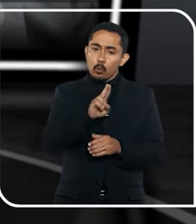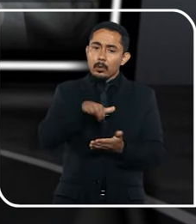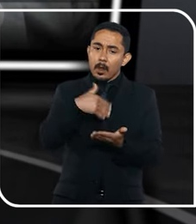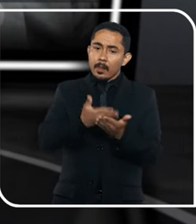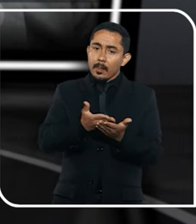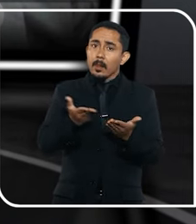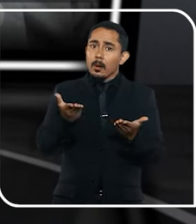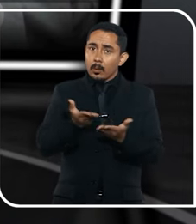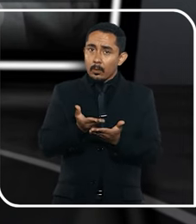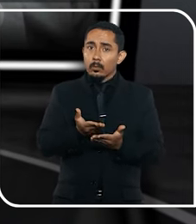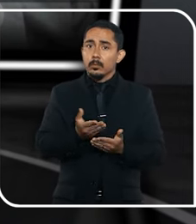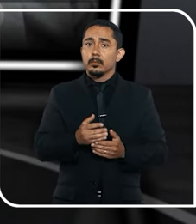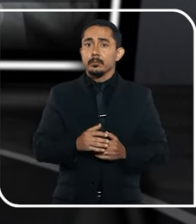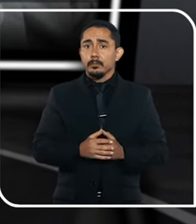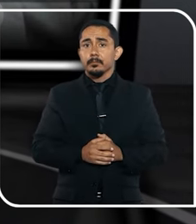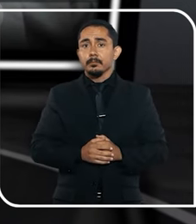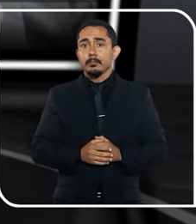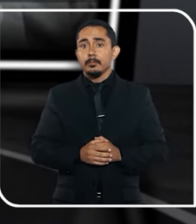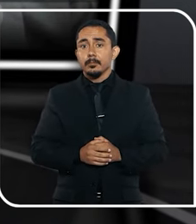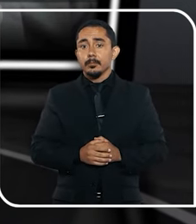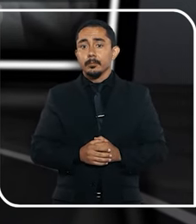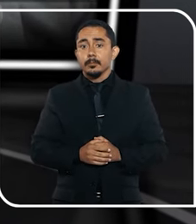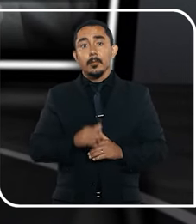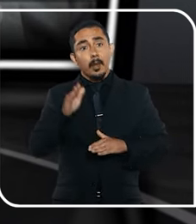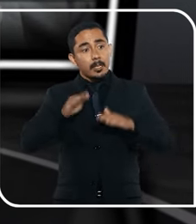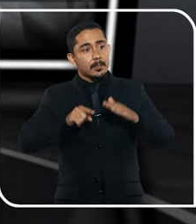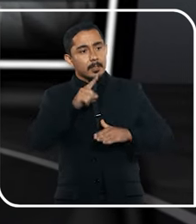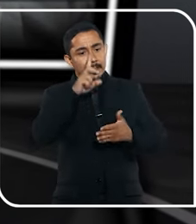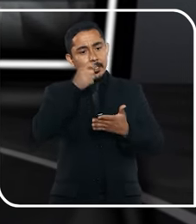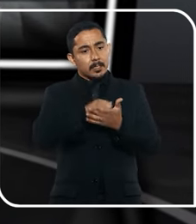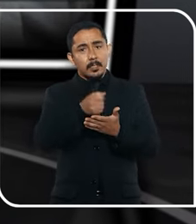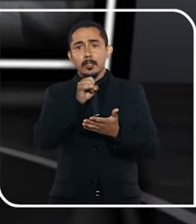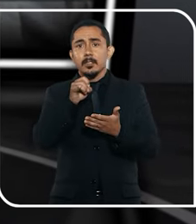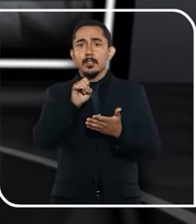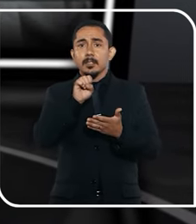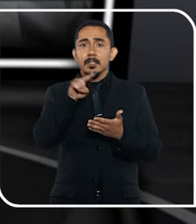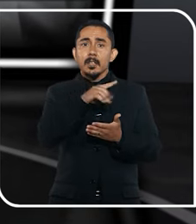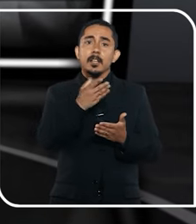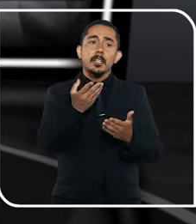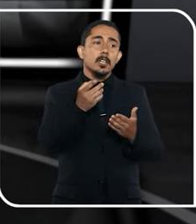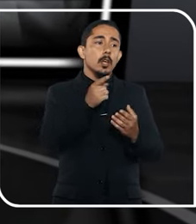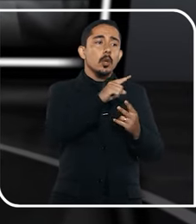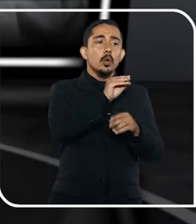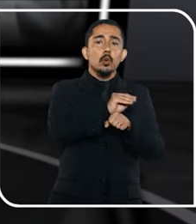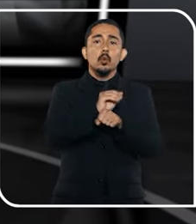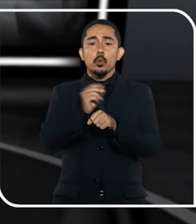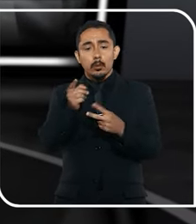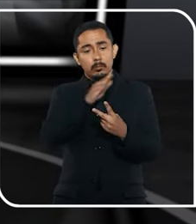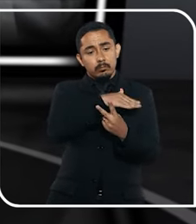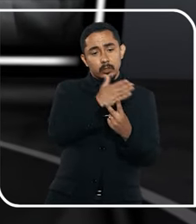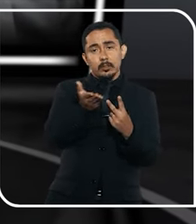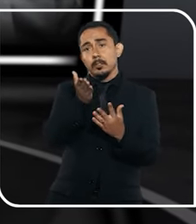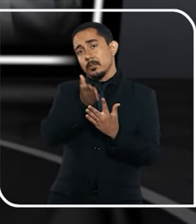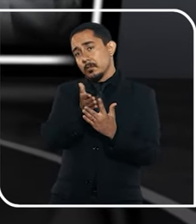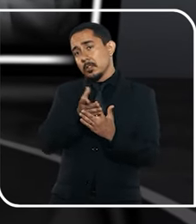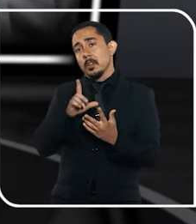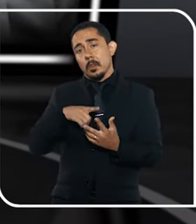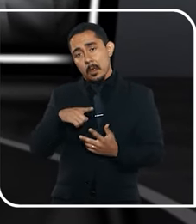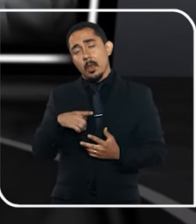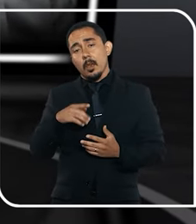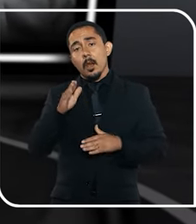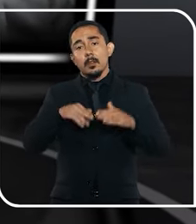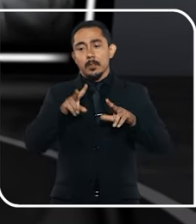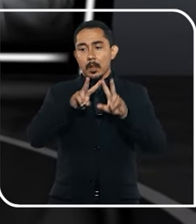utilizada. Utilizada hoje até para guarda compartilhada, e para outras